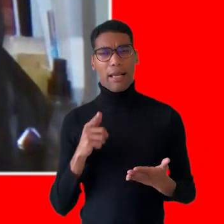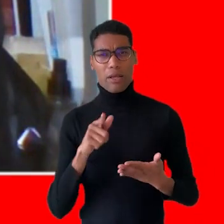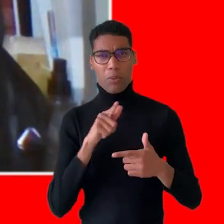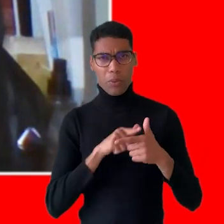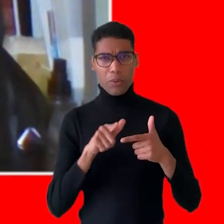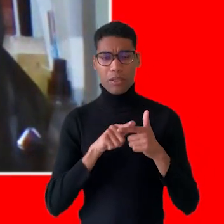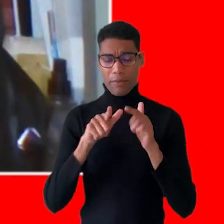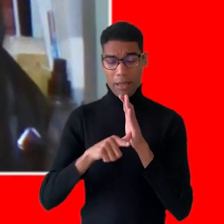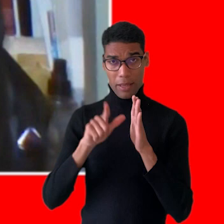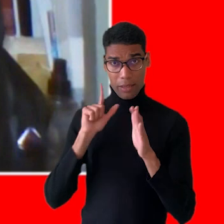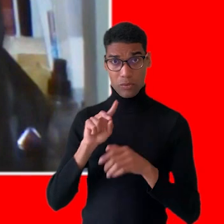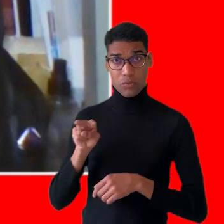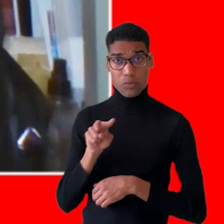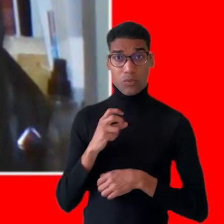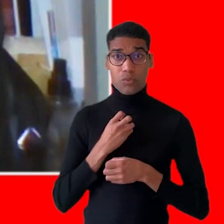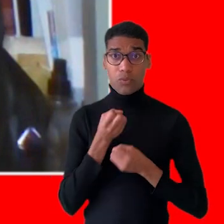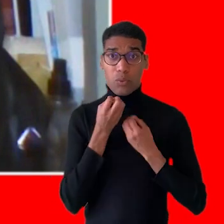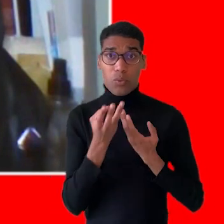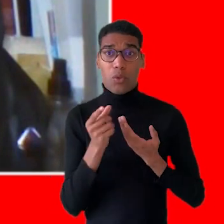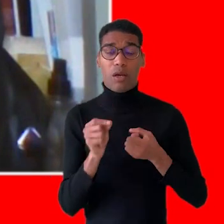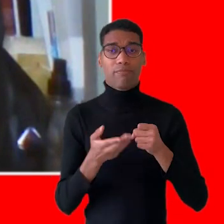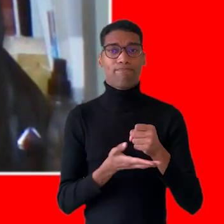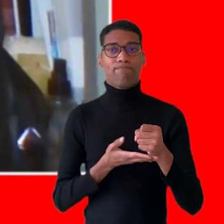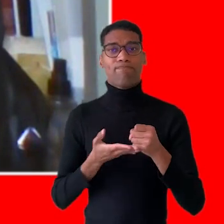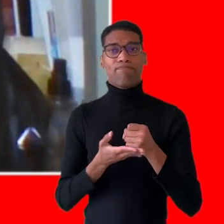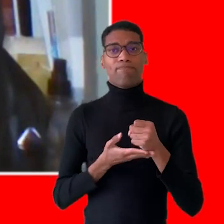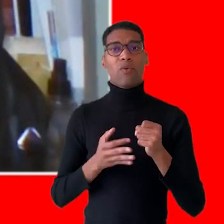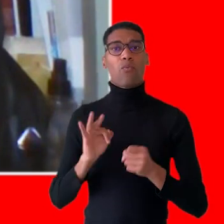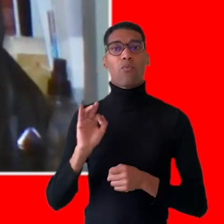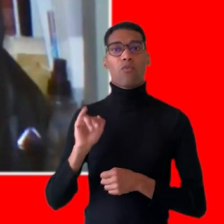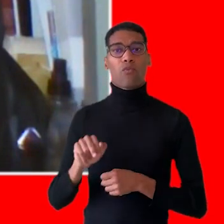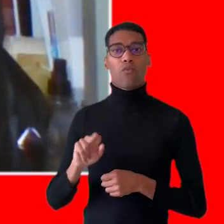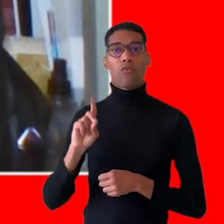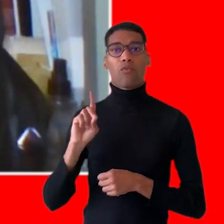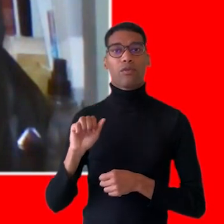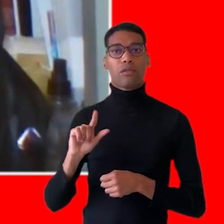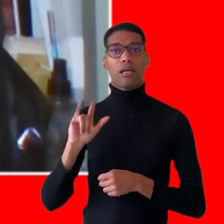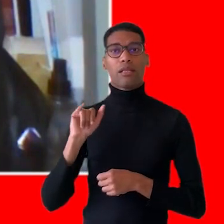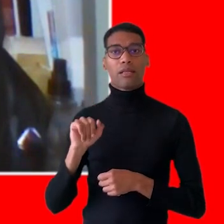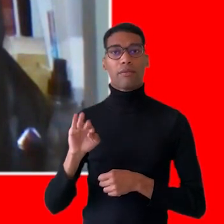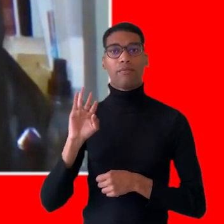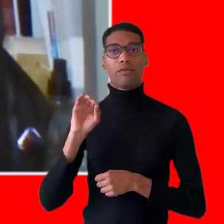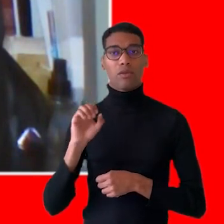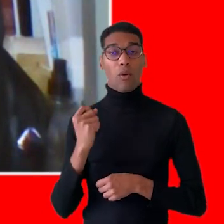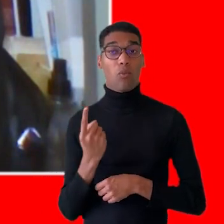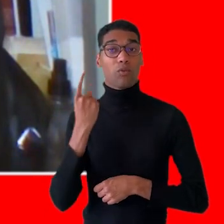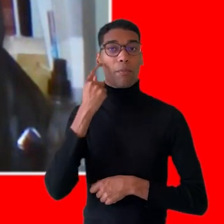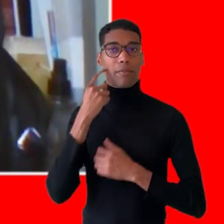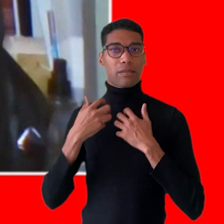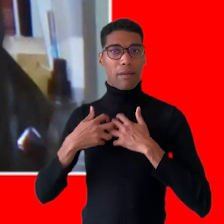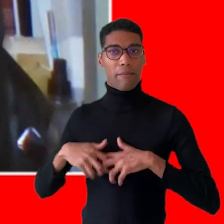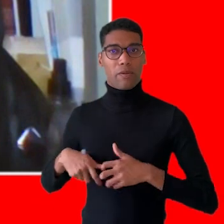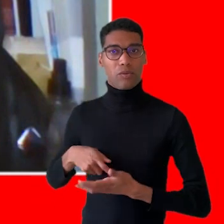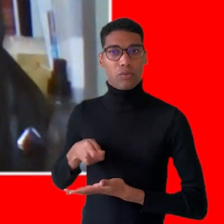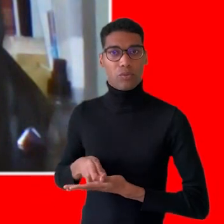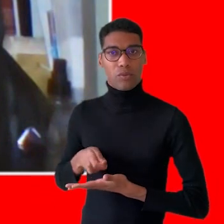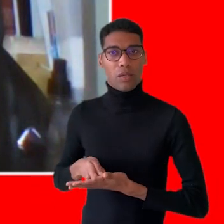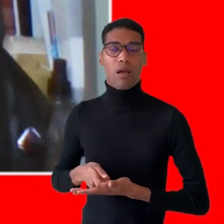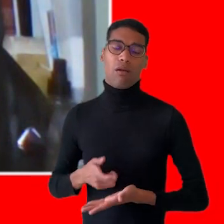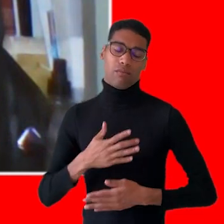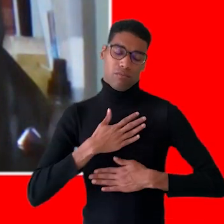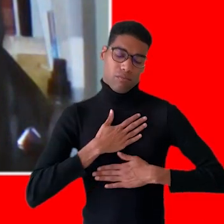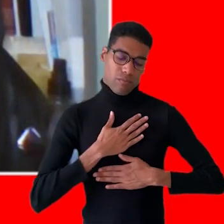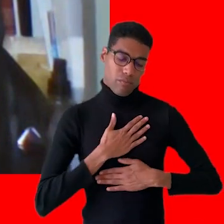o termo que vocês usaram, que é o fundamentalismo, é o pensamento único, autoritário. A minha